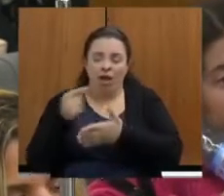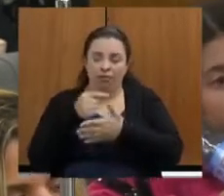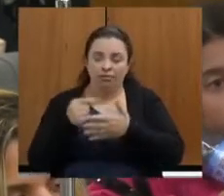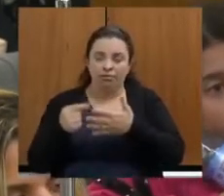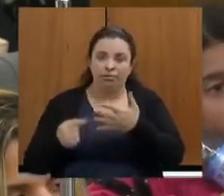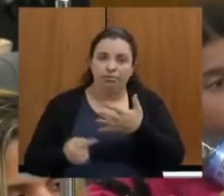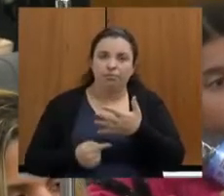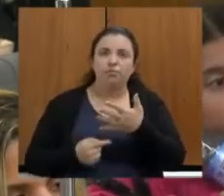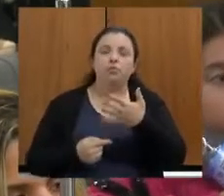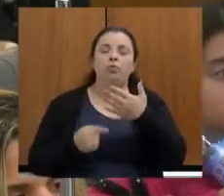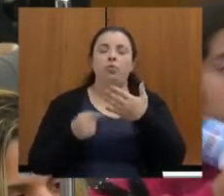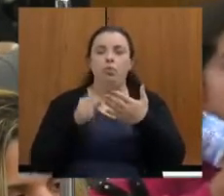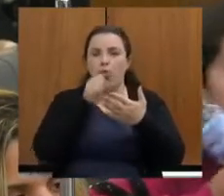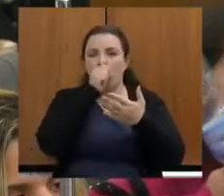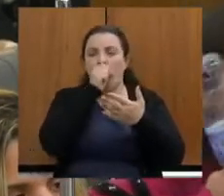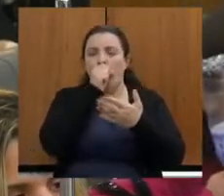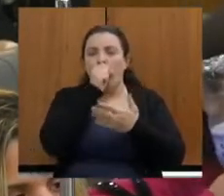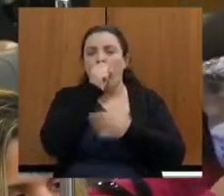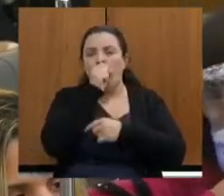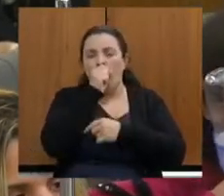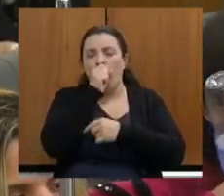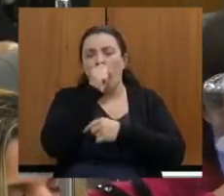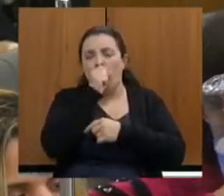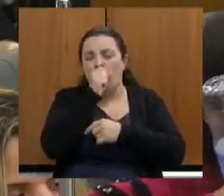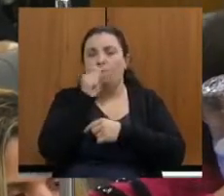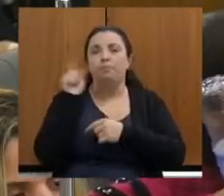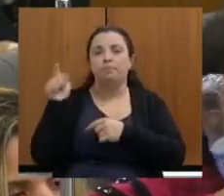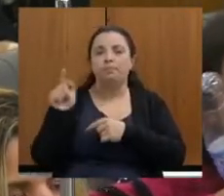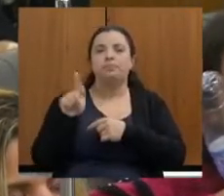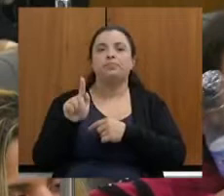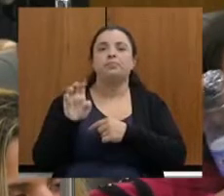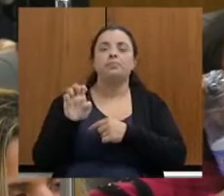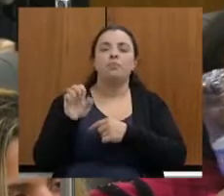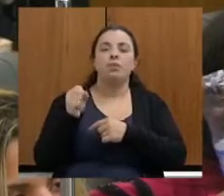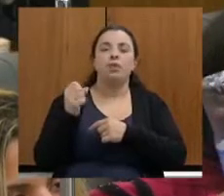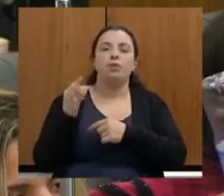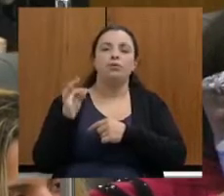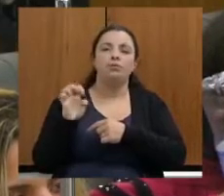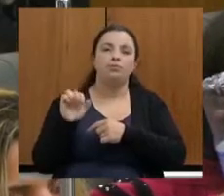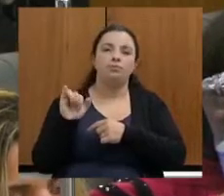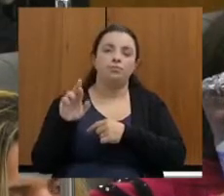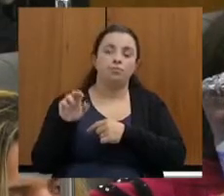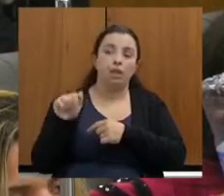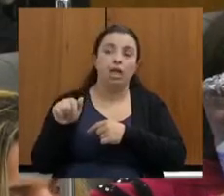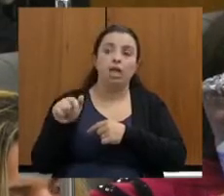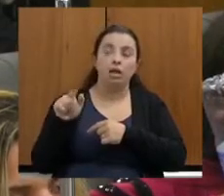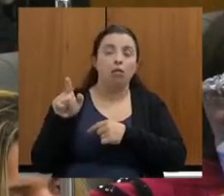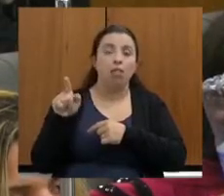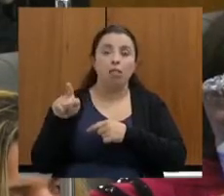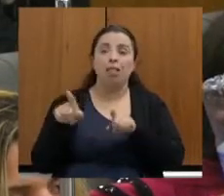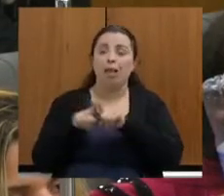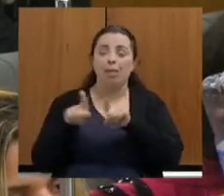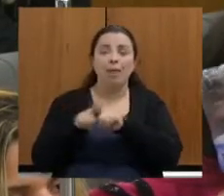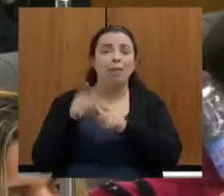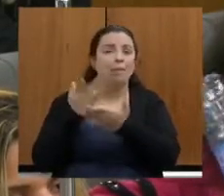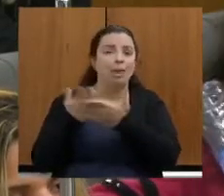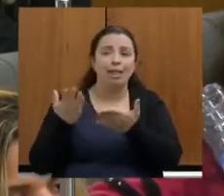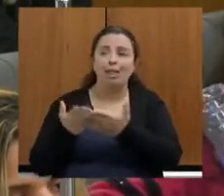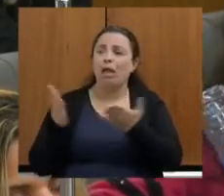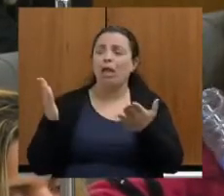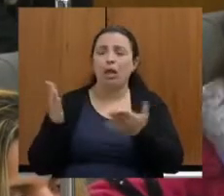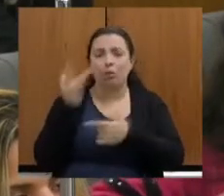na nossa comunidade de esteira foi a mesma coisa todos os plante que as pessoas teve e